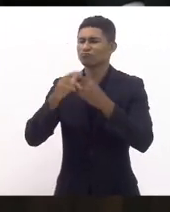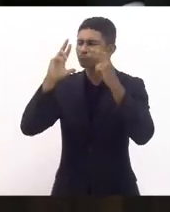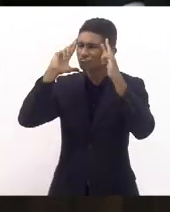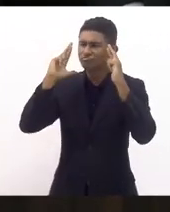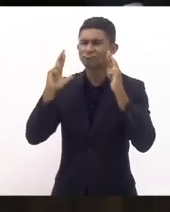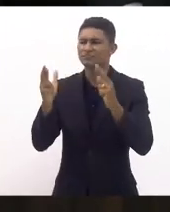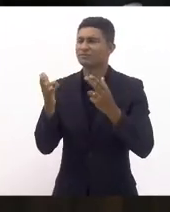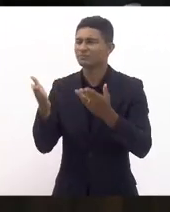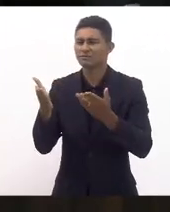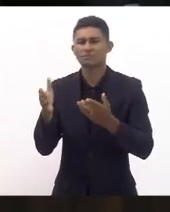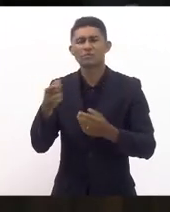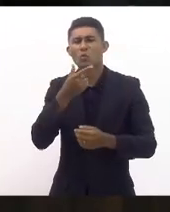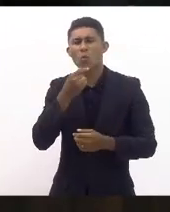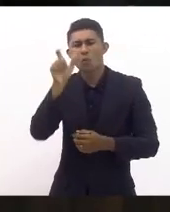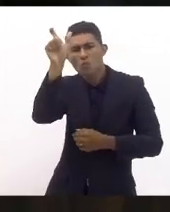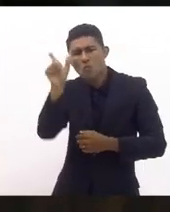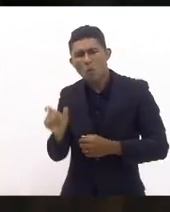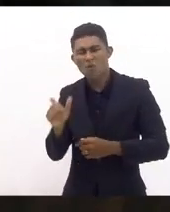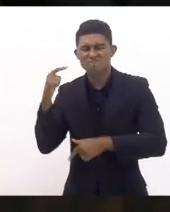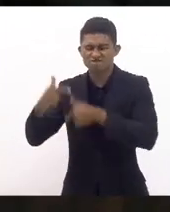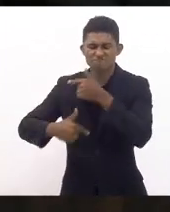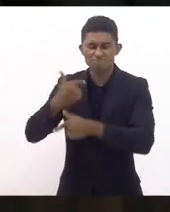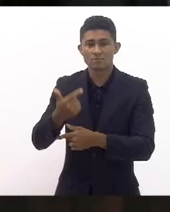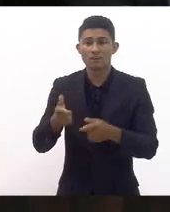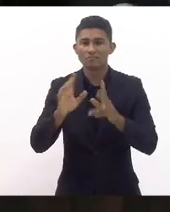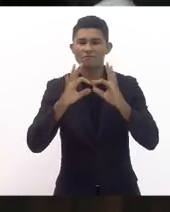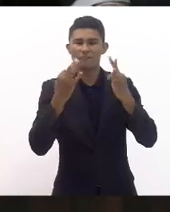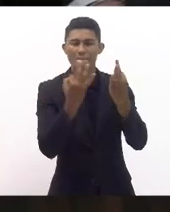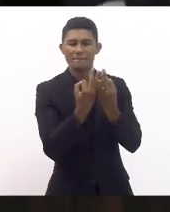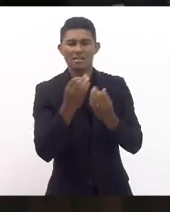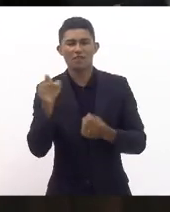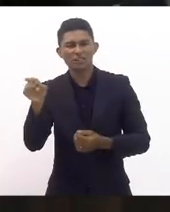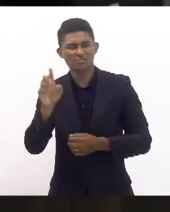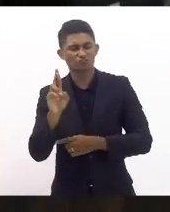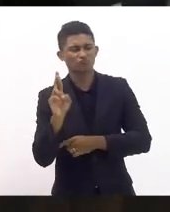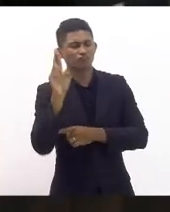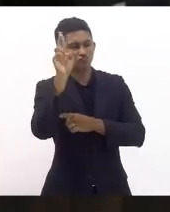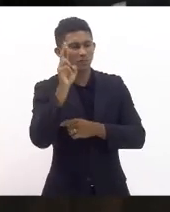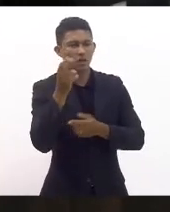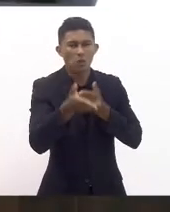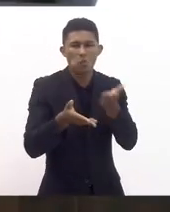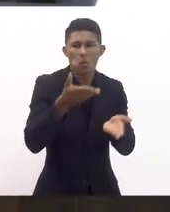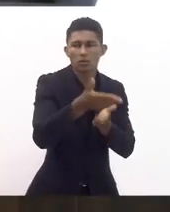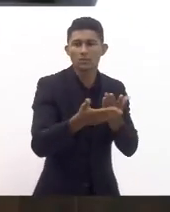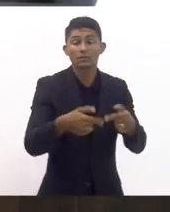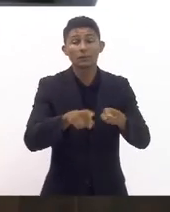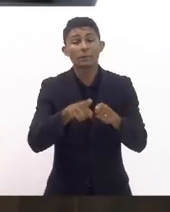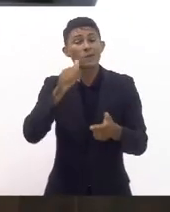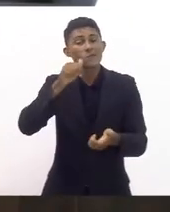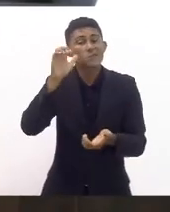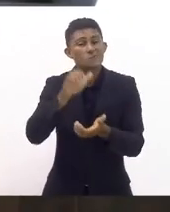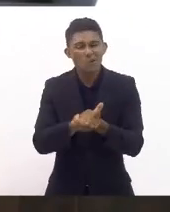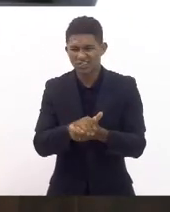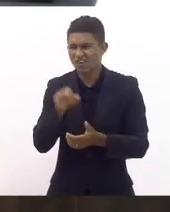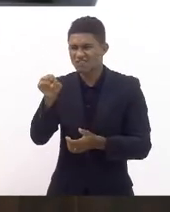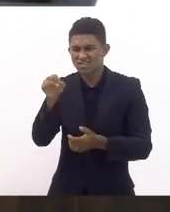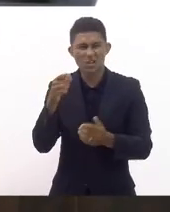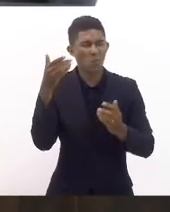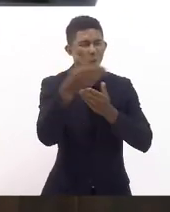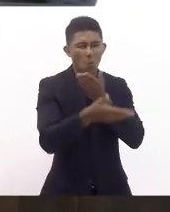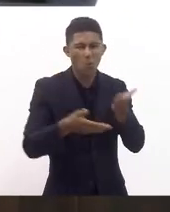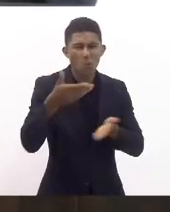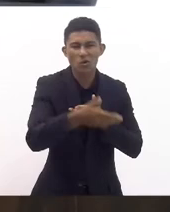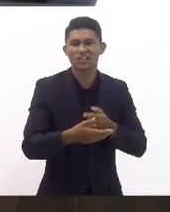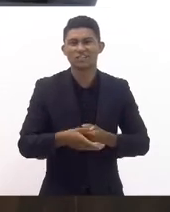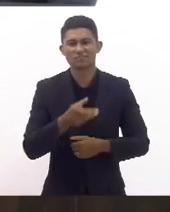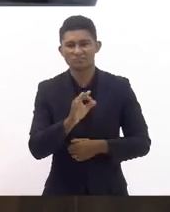um grande homem público, um grande pai de família. Eu tenho certeza que é um grande esposo, porque todo mundo que é um grande amigo é um